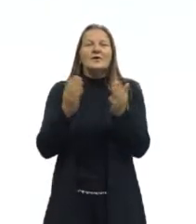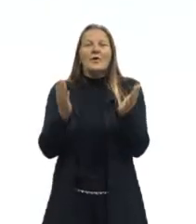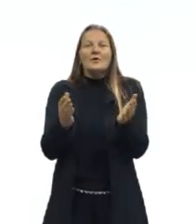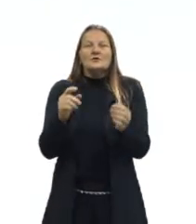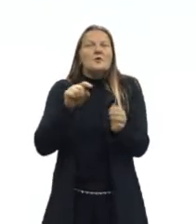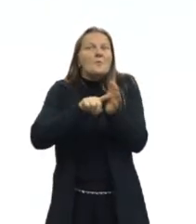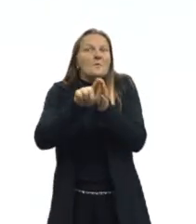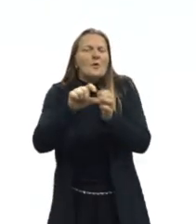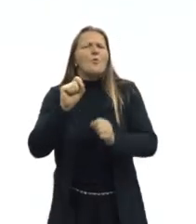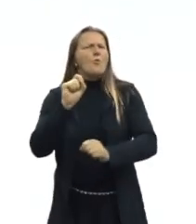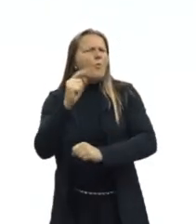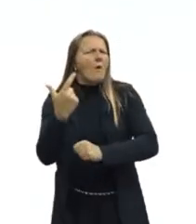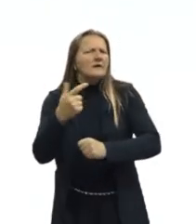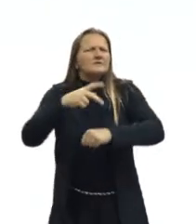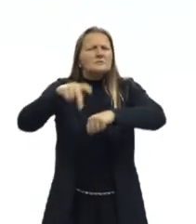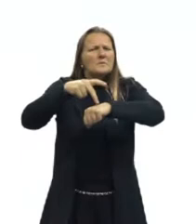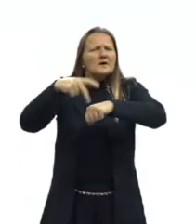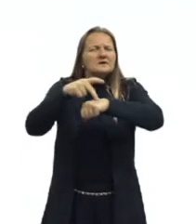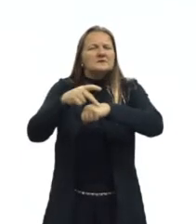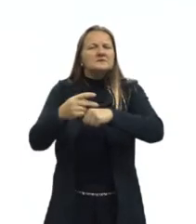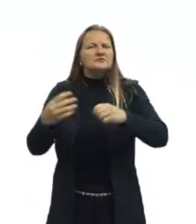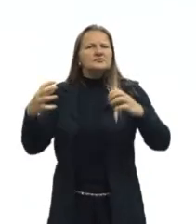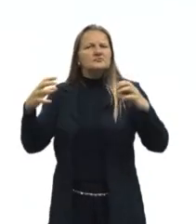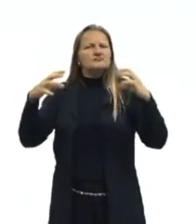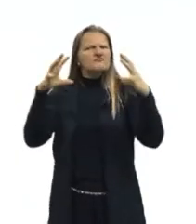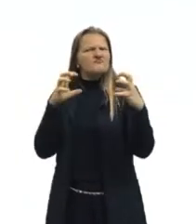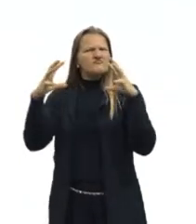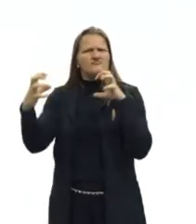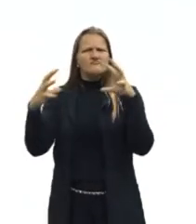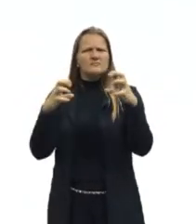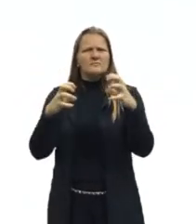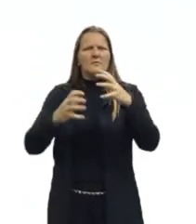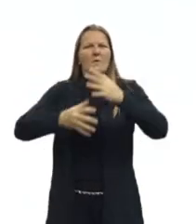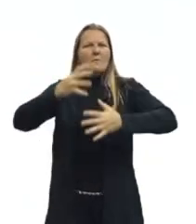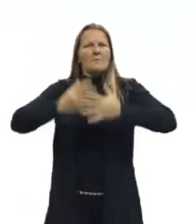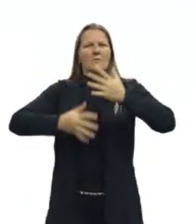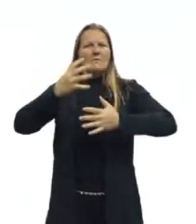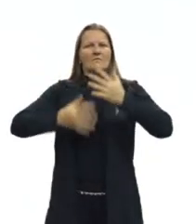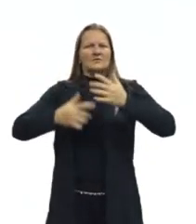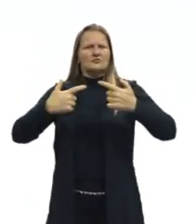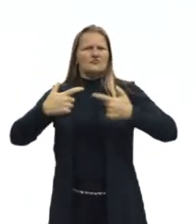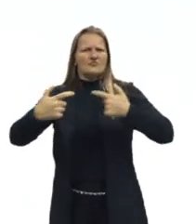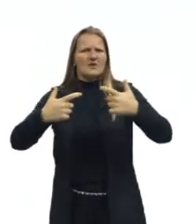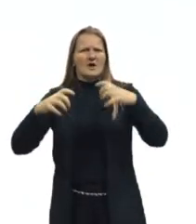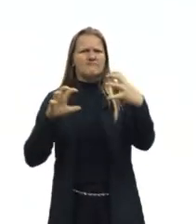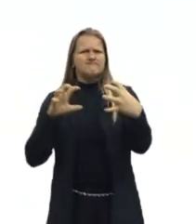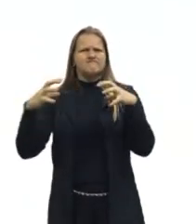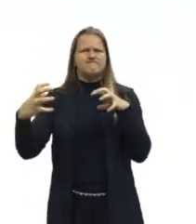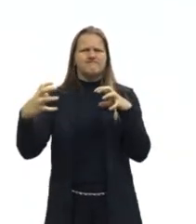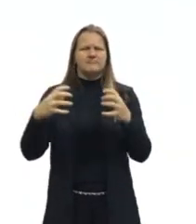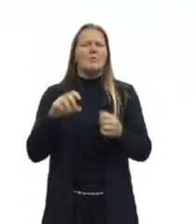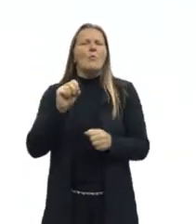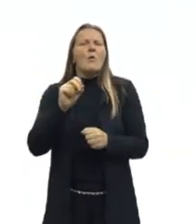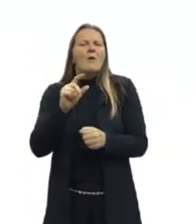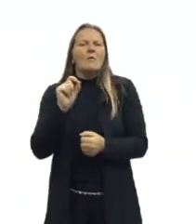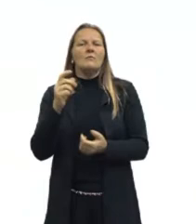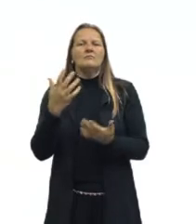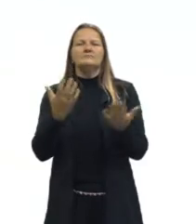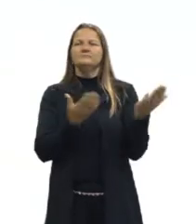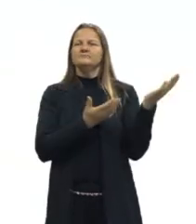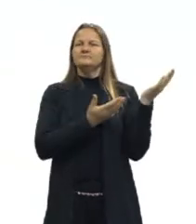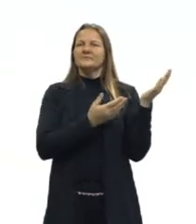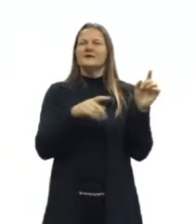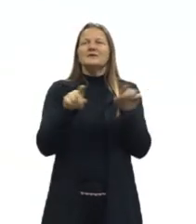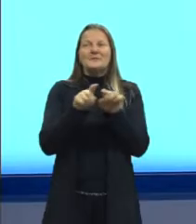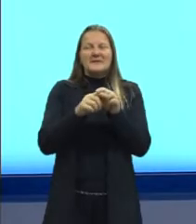quais países entraram em conflito na guerra fria aqui também mandar um abraço para minha professora